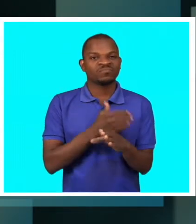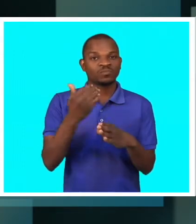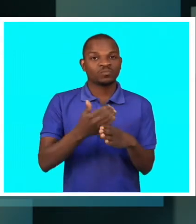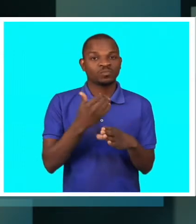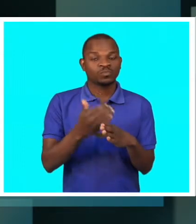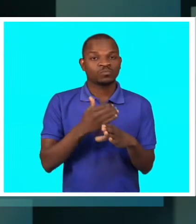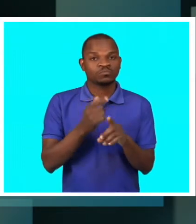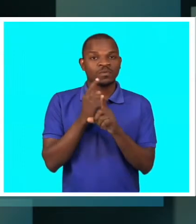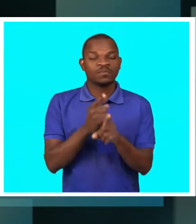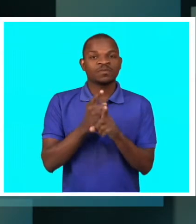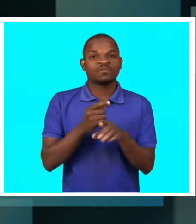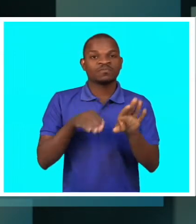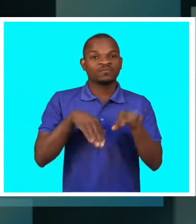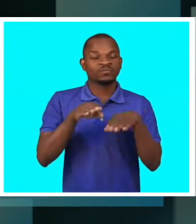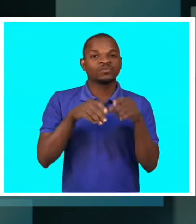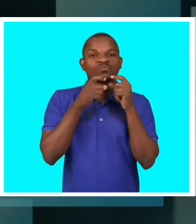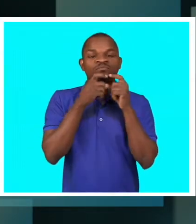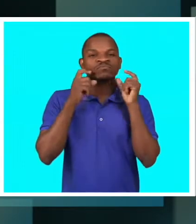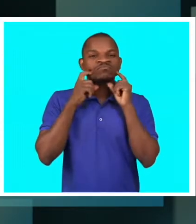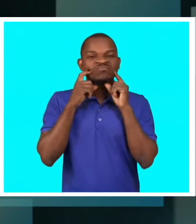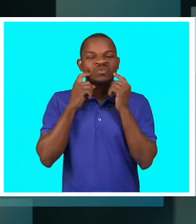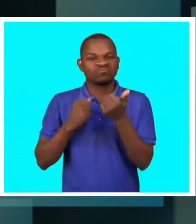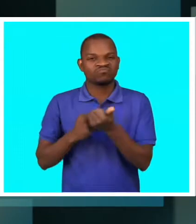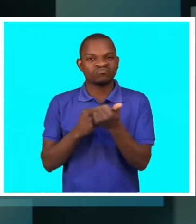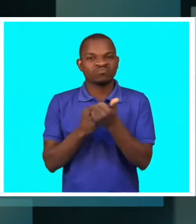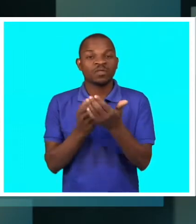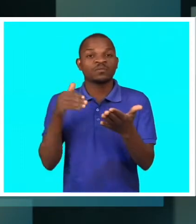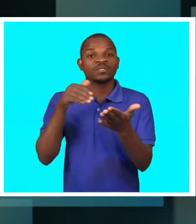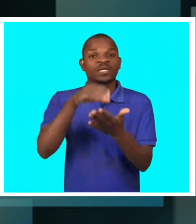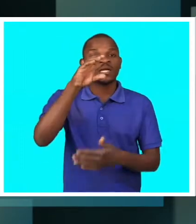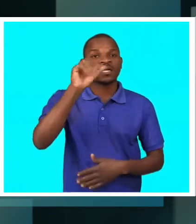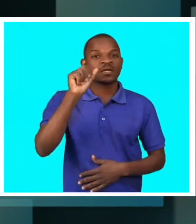ajudou a Seleção Nacional de Moçambique a chegar ao CAN de